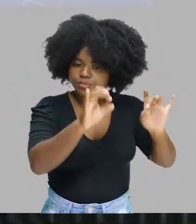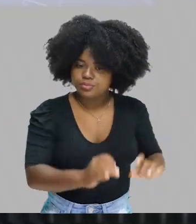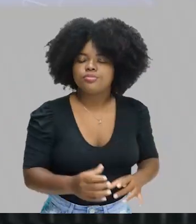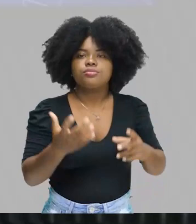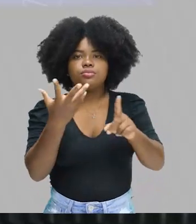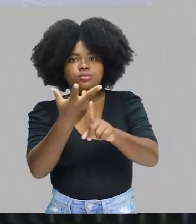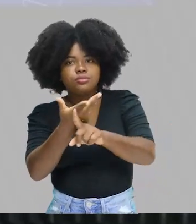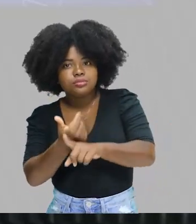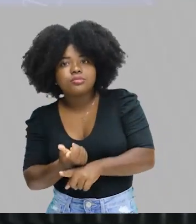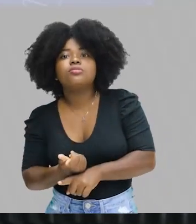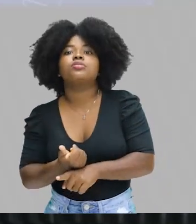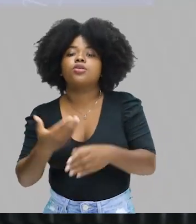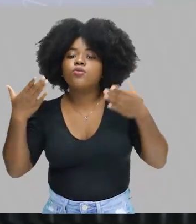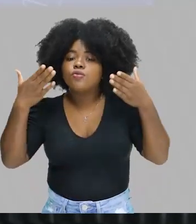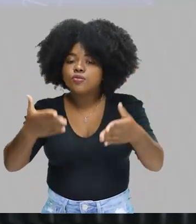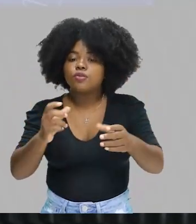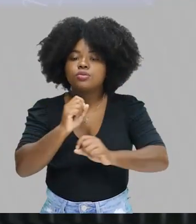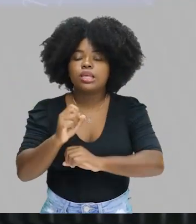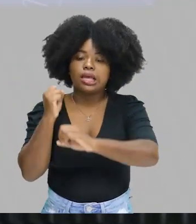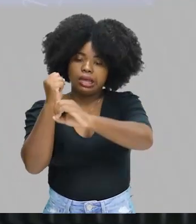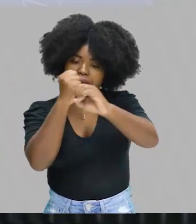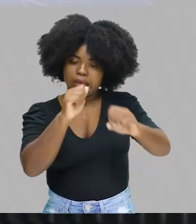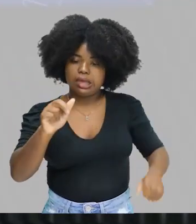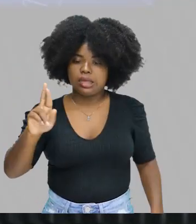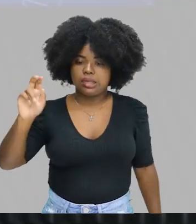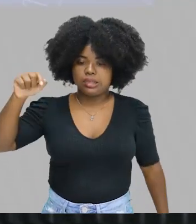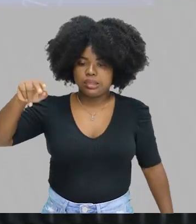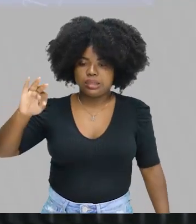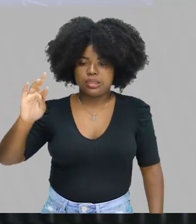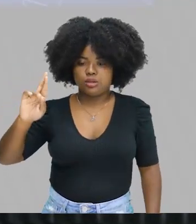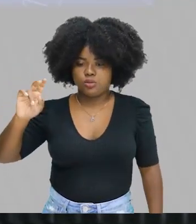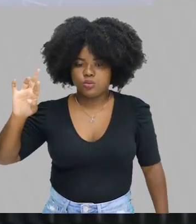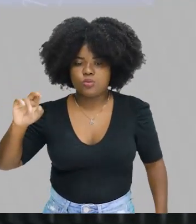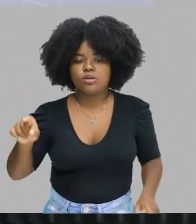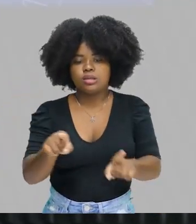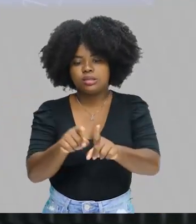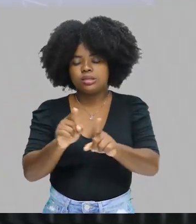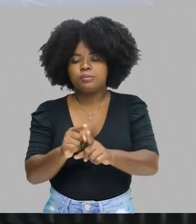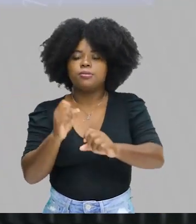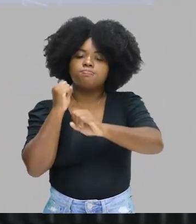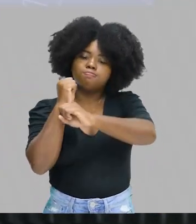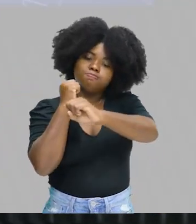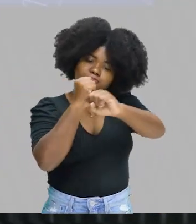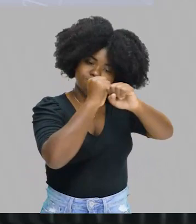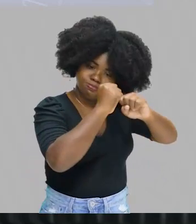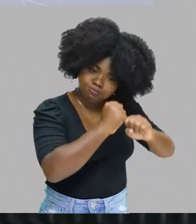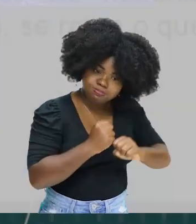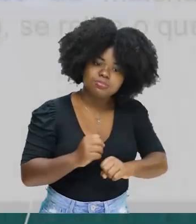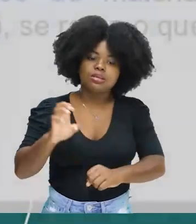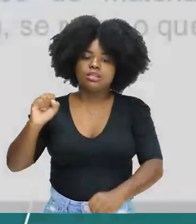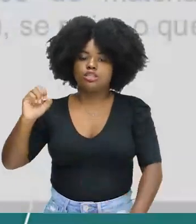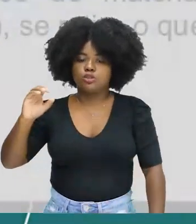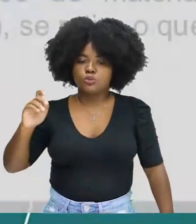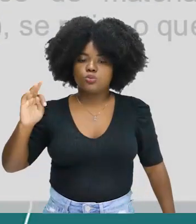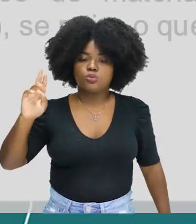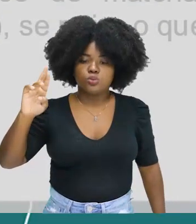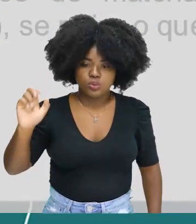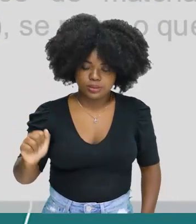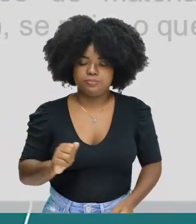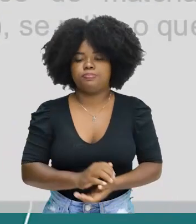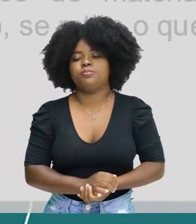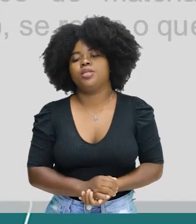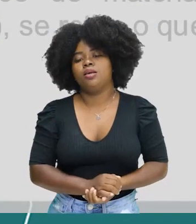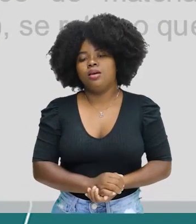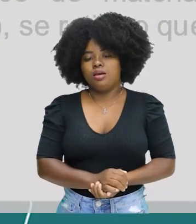em particular arquitetura e escultura, né? Para a gente entender como essas técnicas, é necessário entender o que é escultura e depois